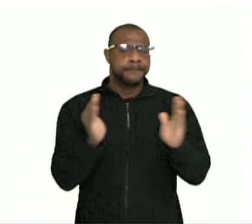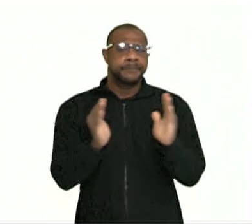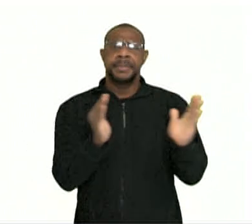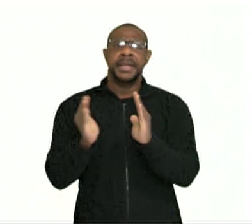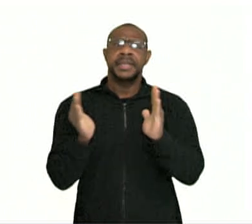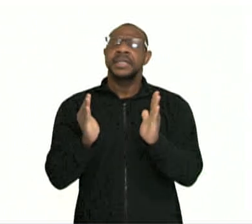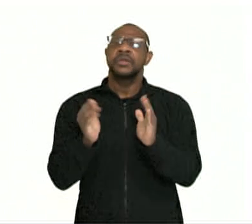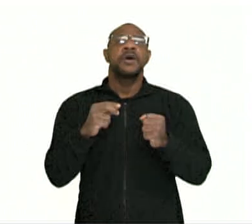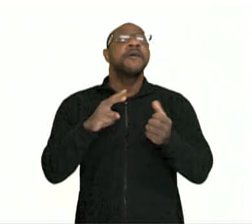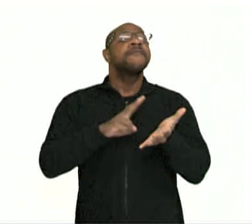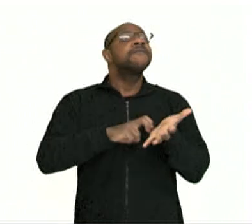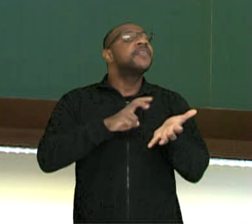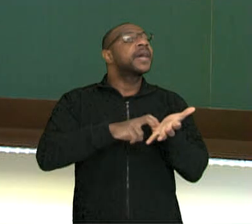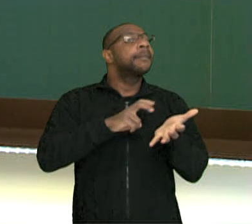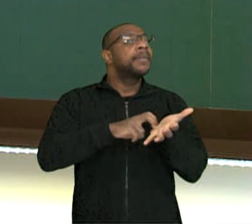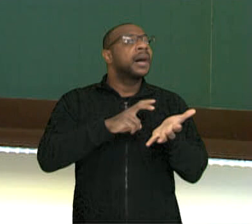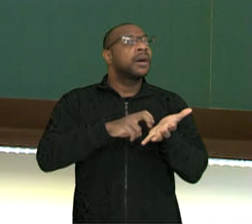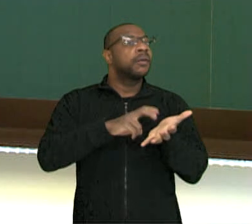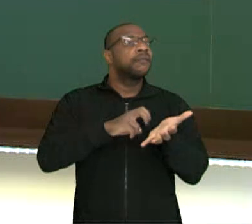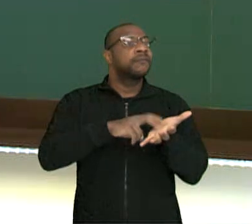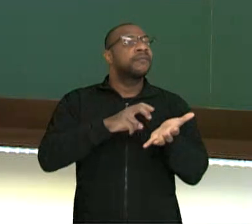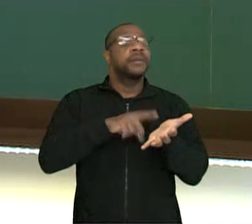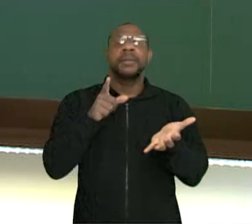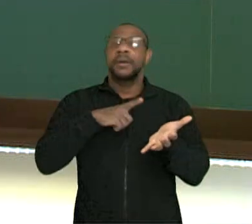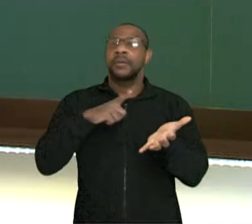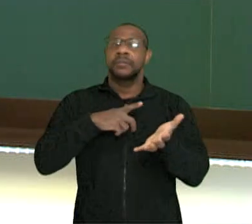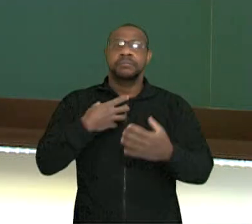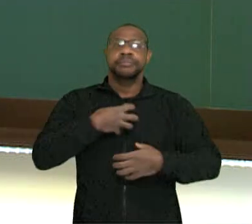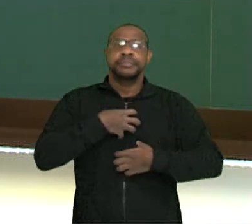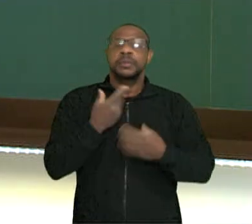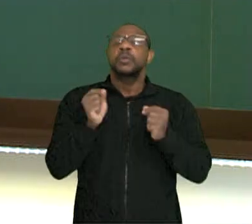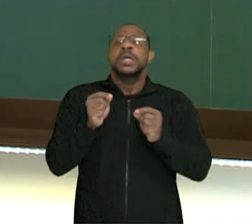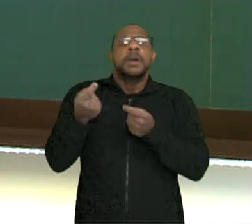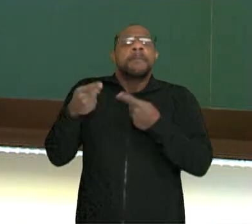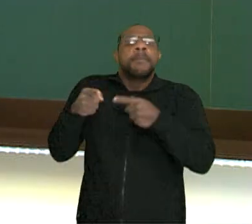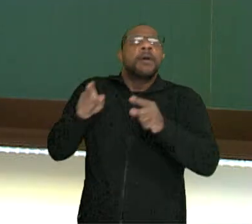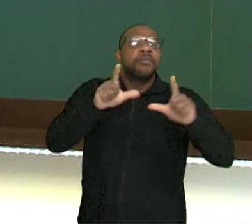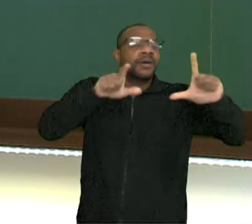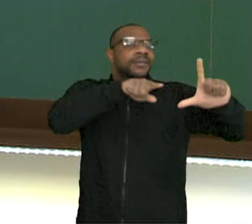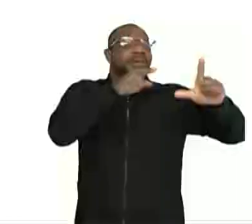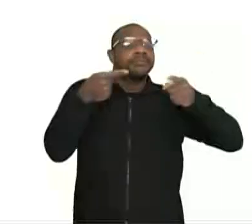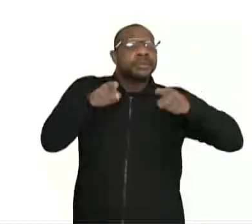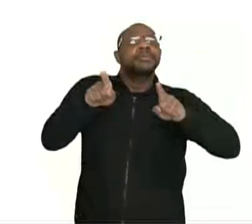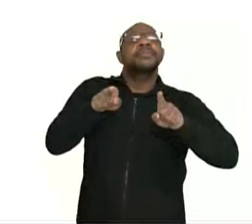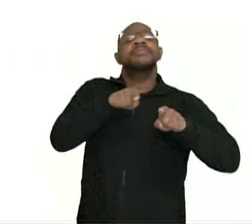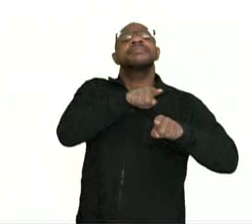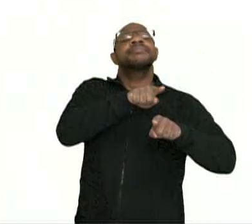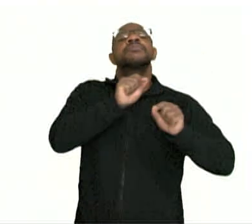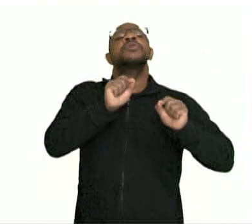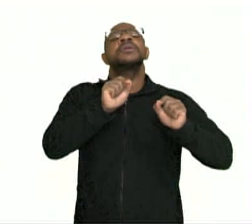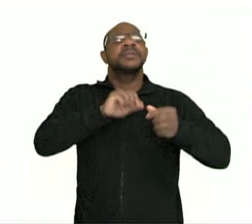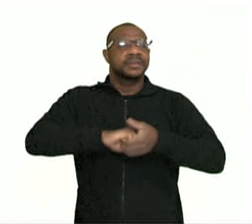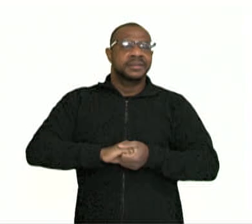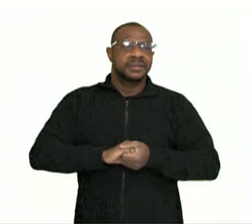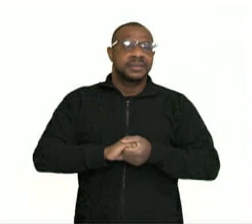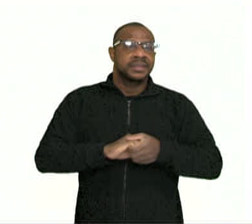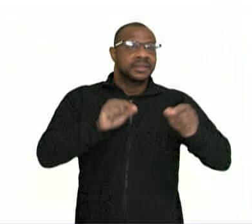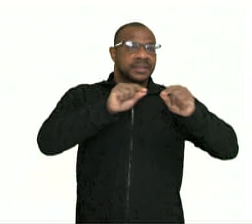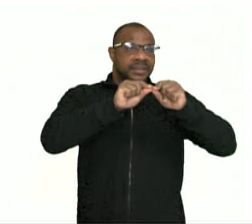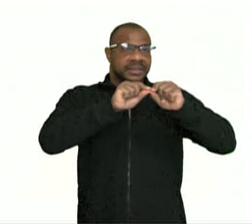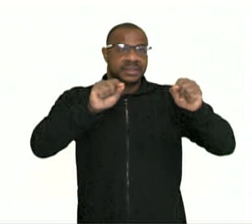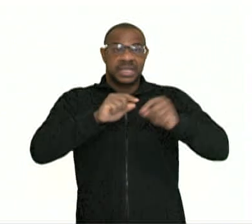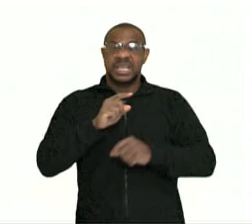e o efeito de sentido provocado, né, sugerido por tal conjugação? Gripe é